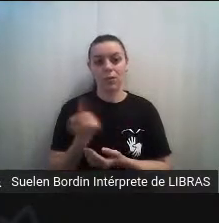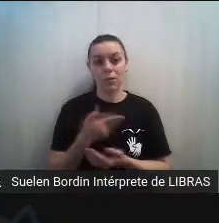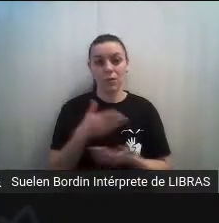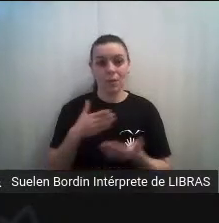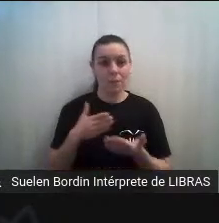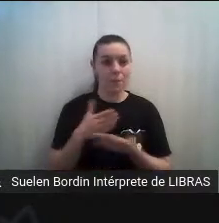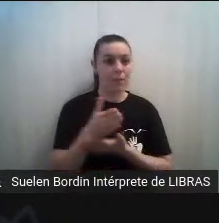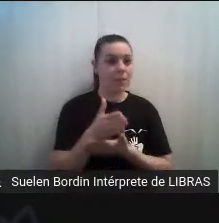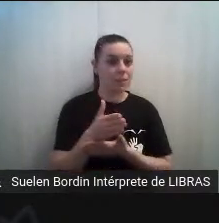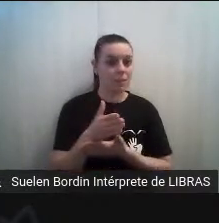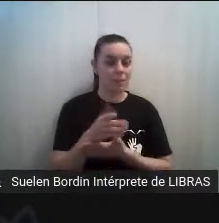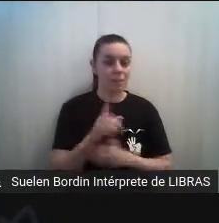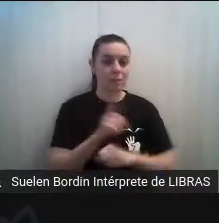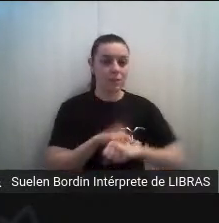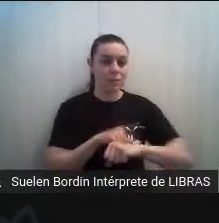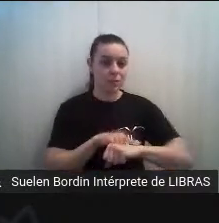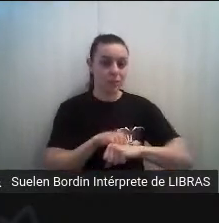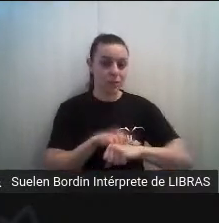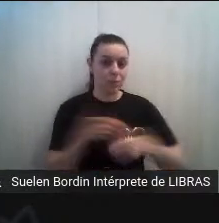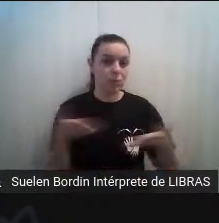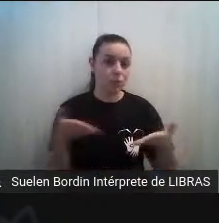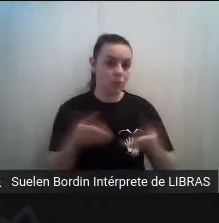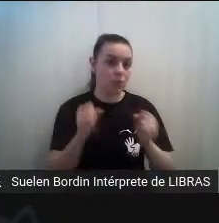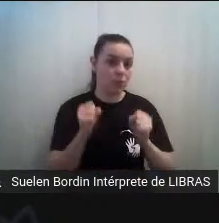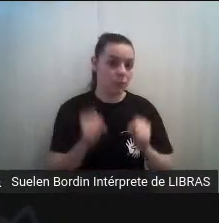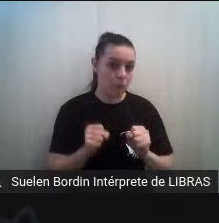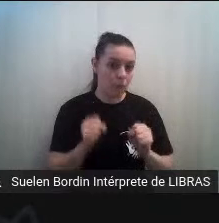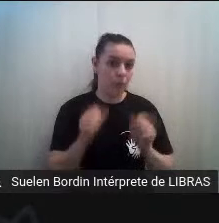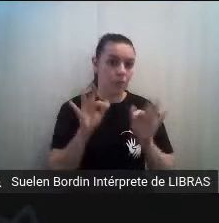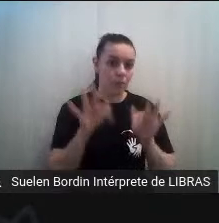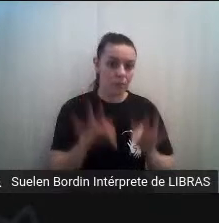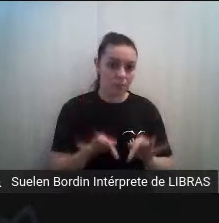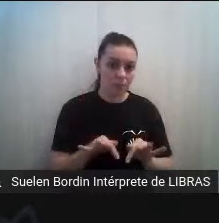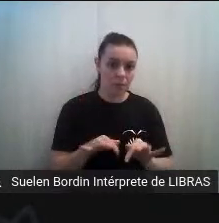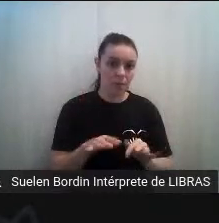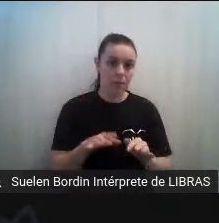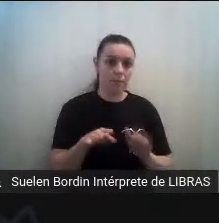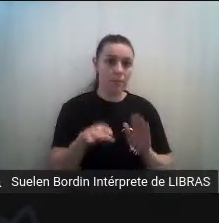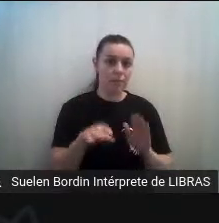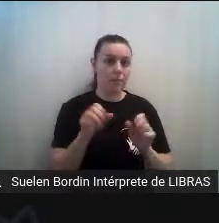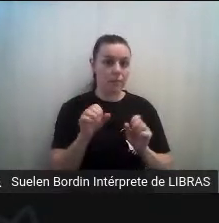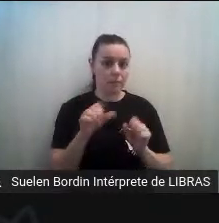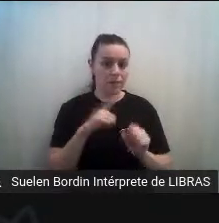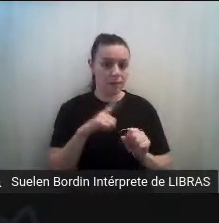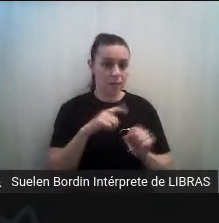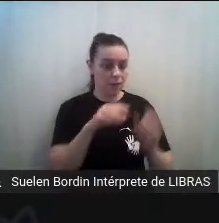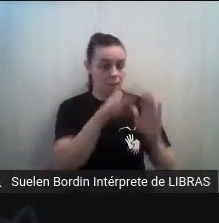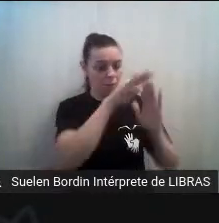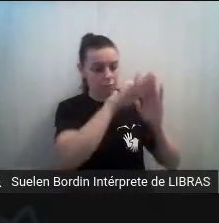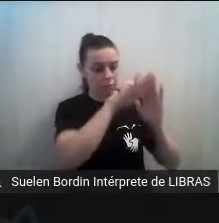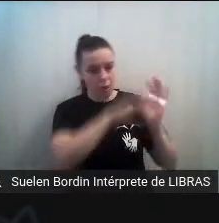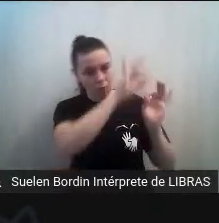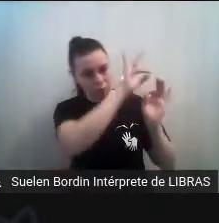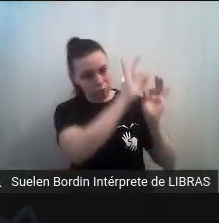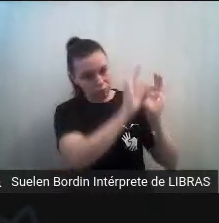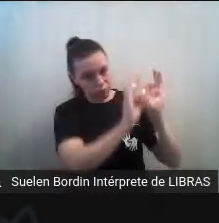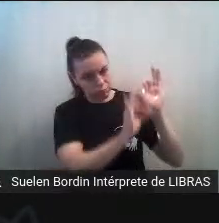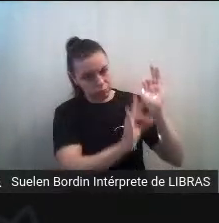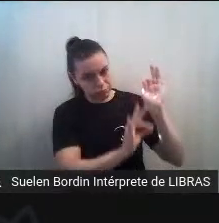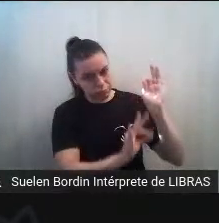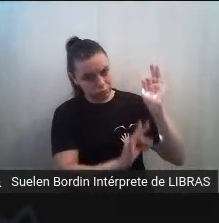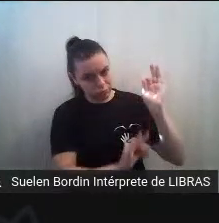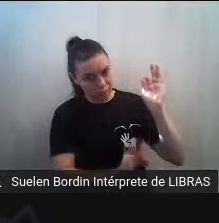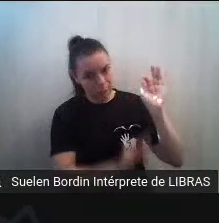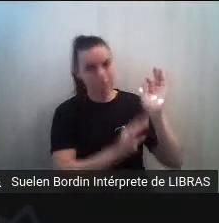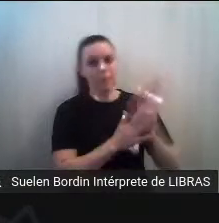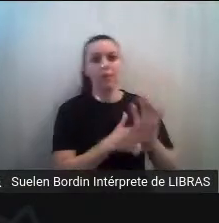aí, acho que a gente já pode ir encerrando, porque eu acho que a programação de vocês é grande, então a gente também não quer atrapalhar a